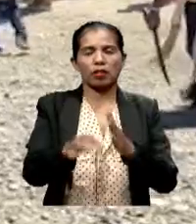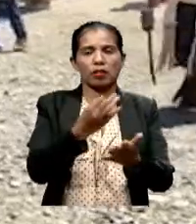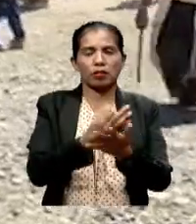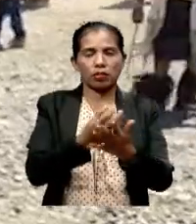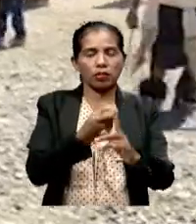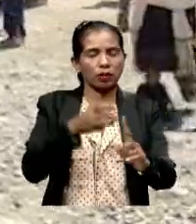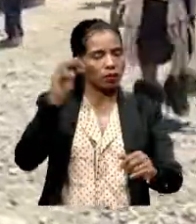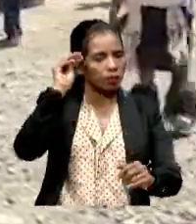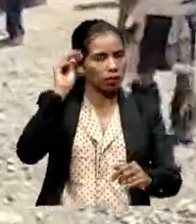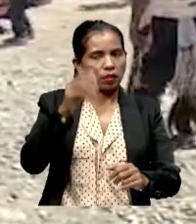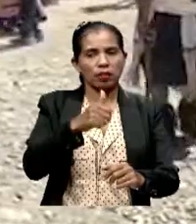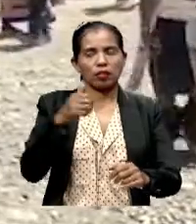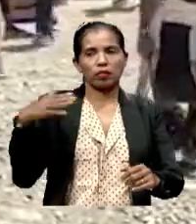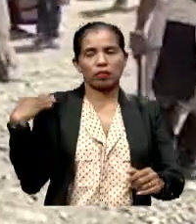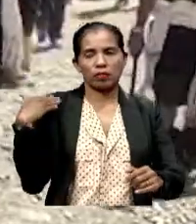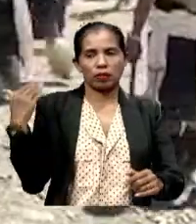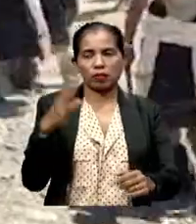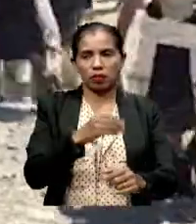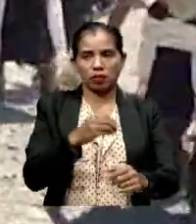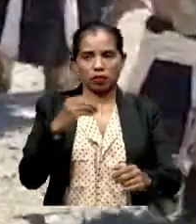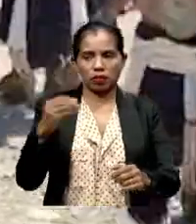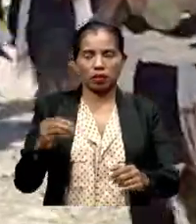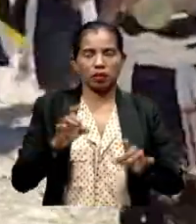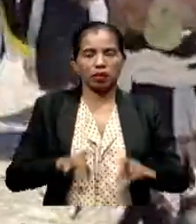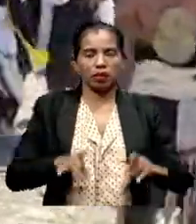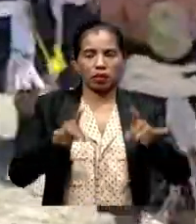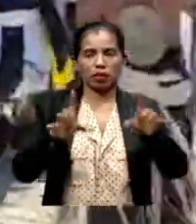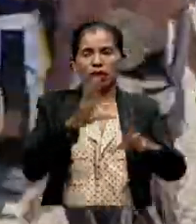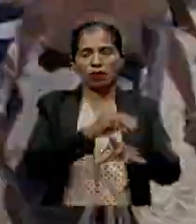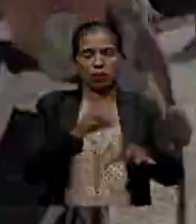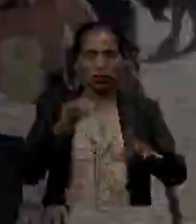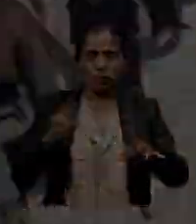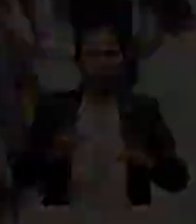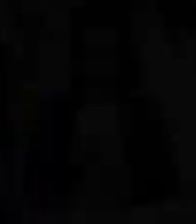husi ministeriu balung juventude Mobisi uan iha Australia inklui sarani Mobisi.